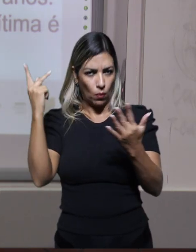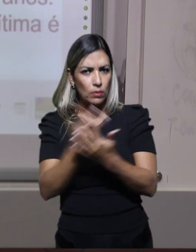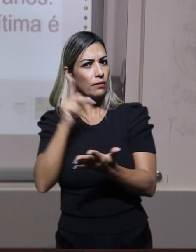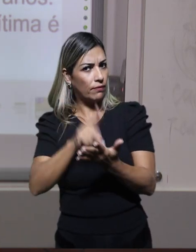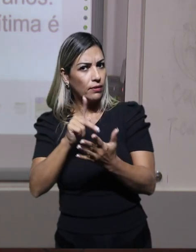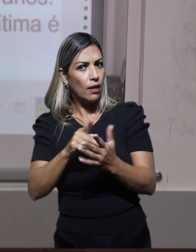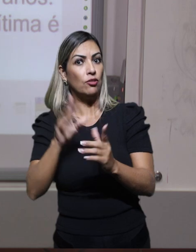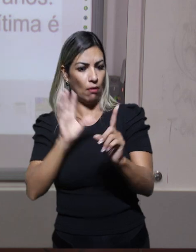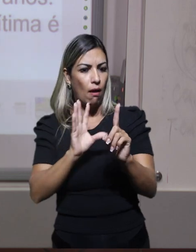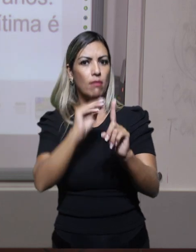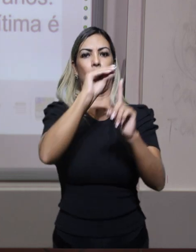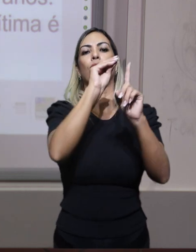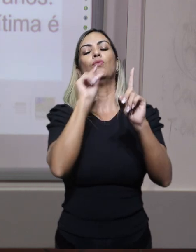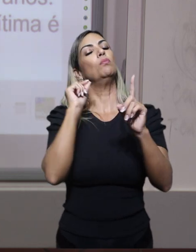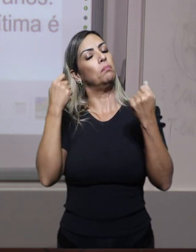assédio,